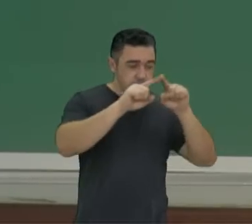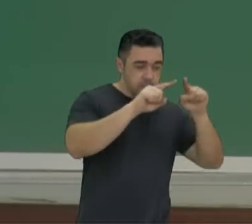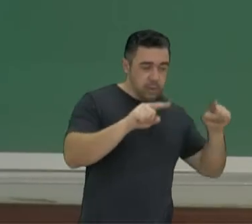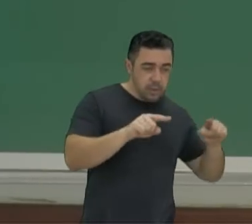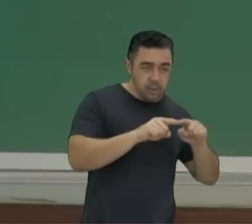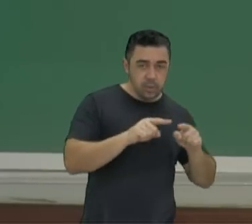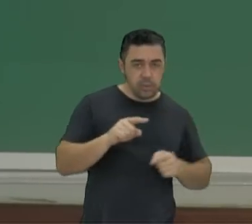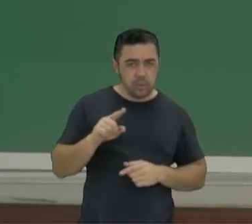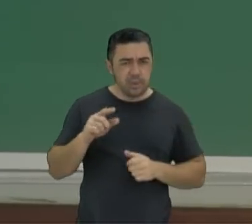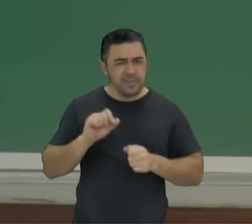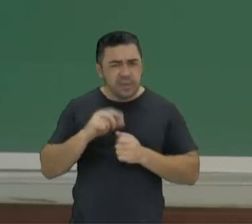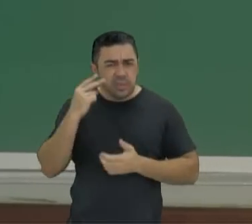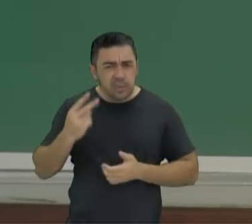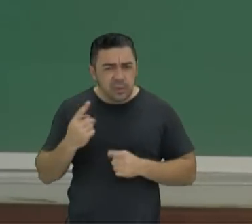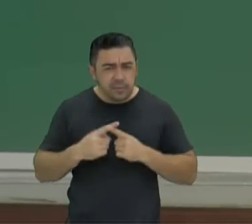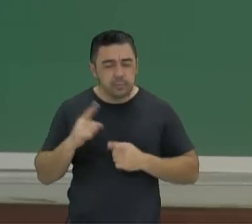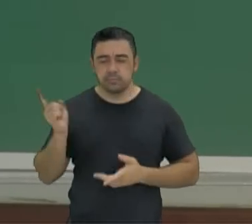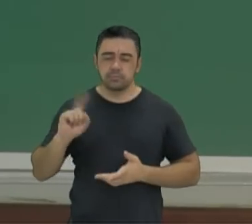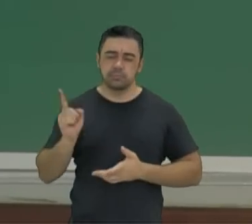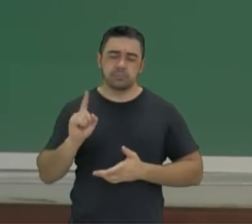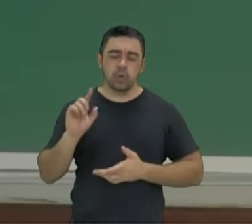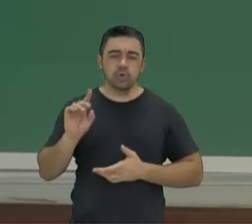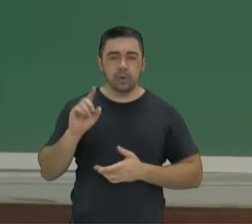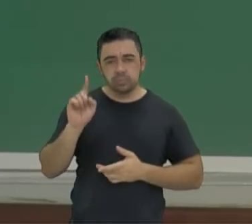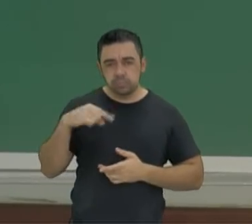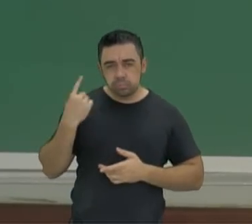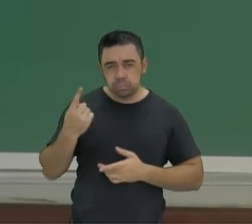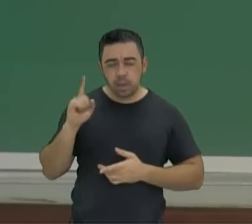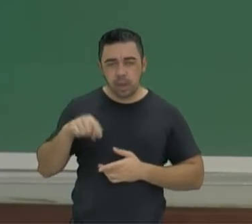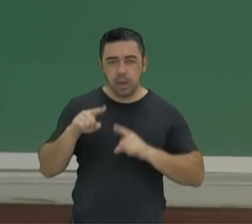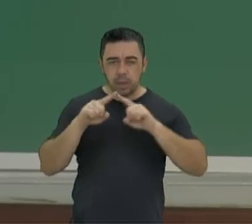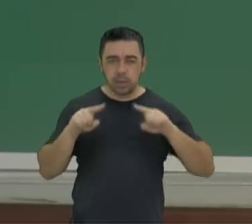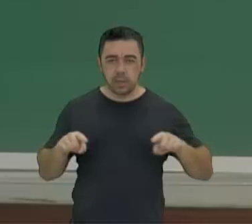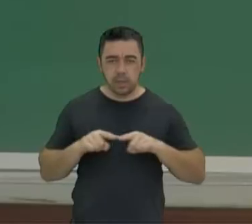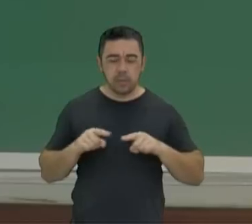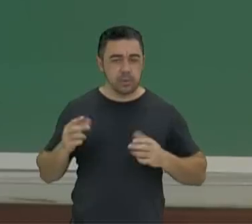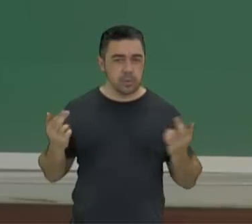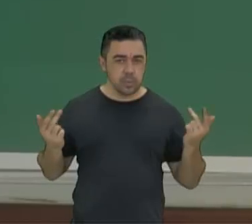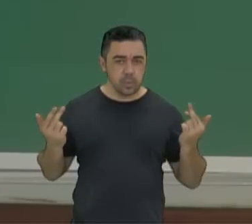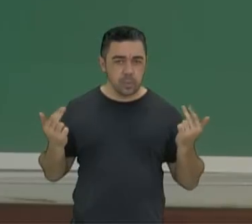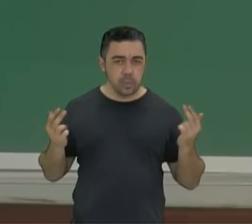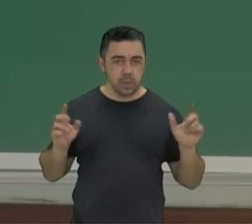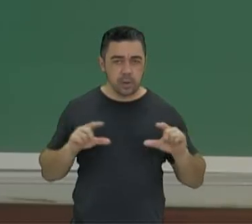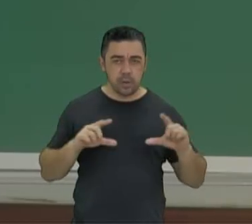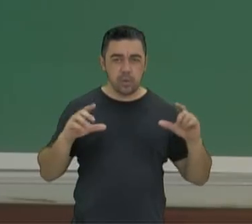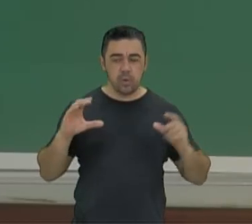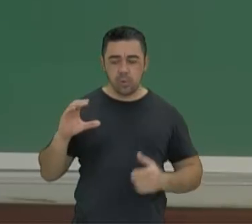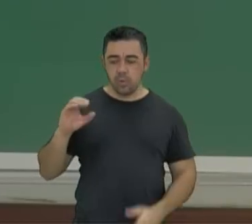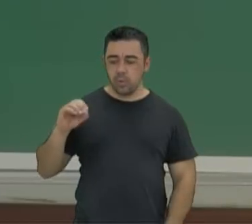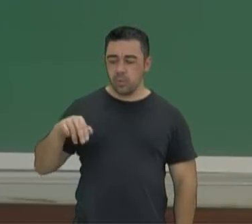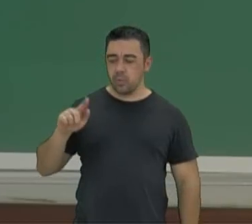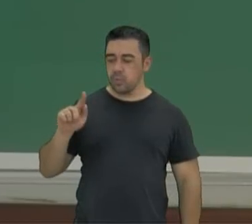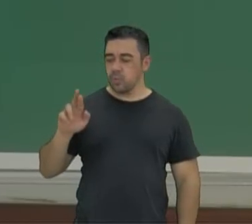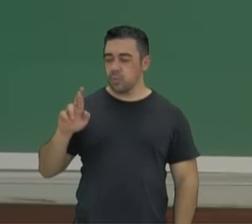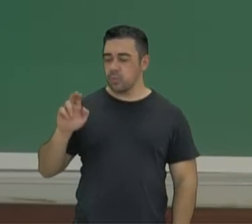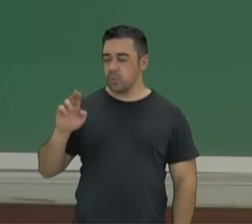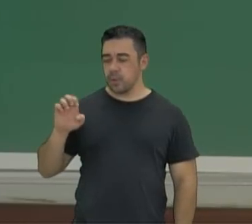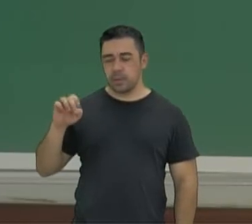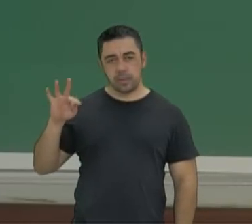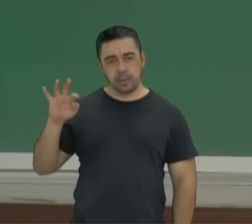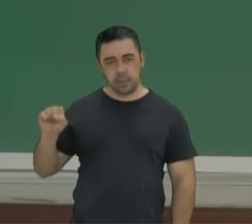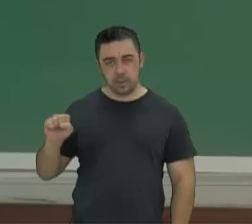a conta 2 vezes? Não. Eles são triângulos congruentes, porque olha lá. Esse aqui